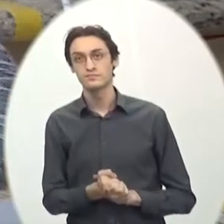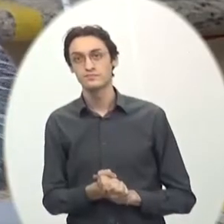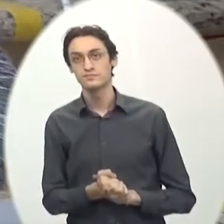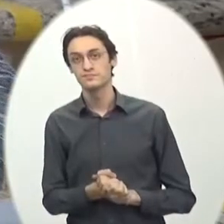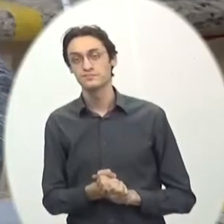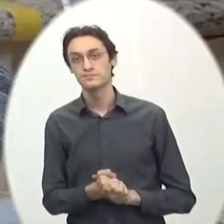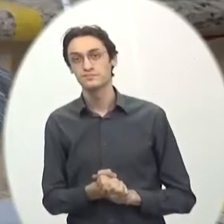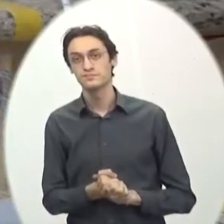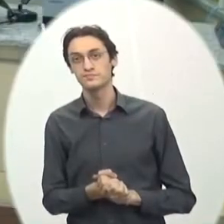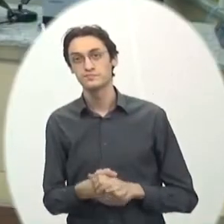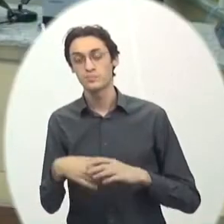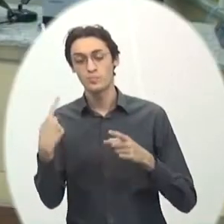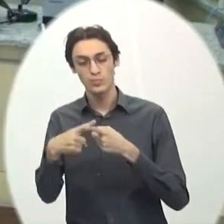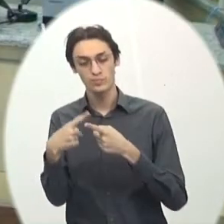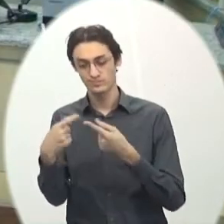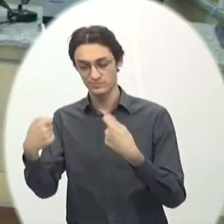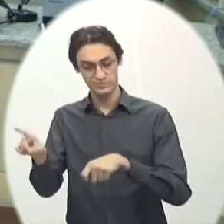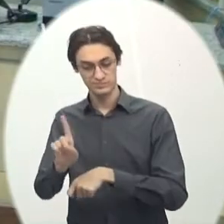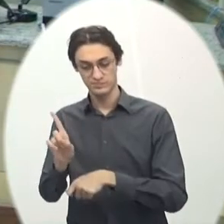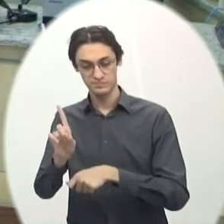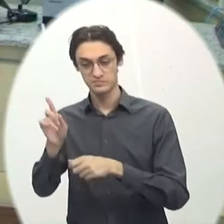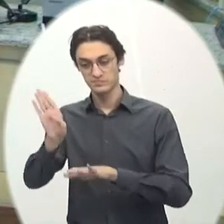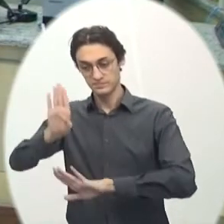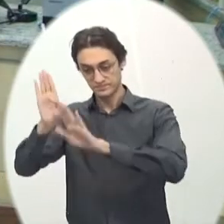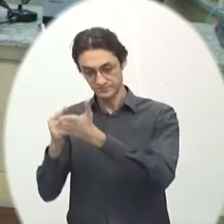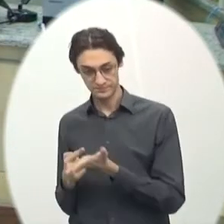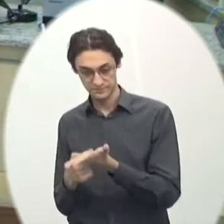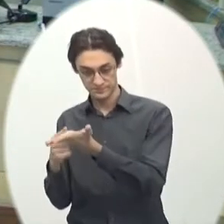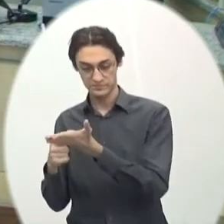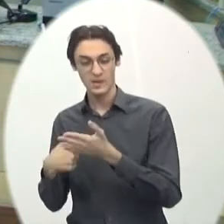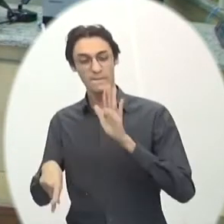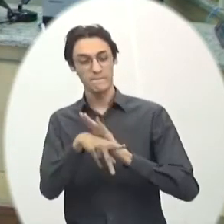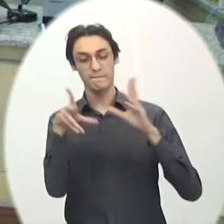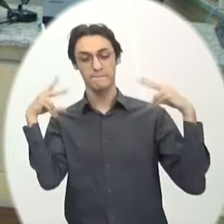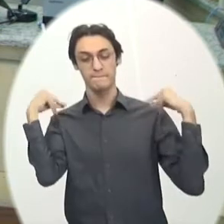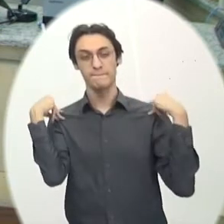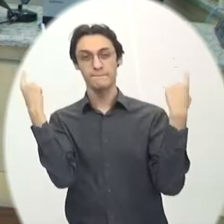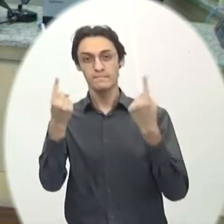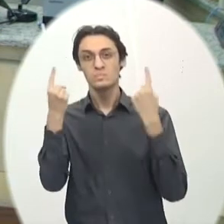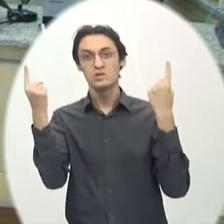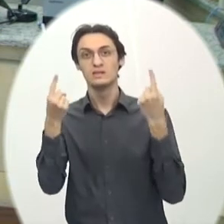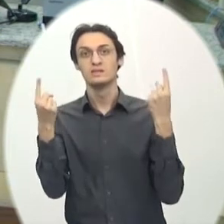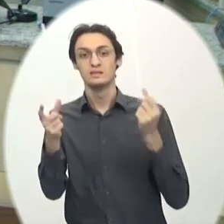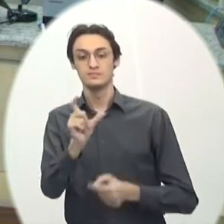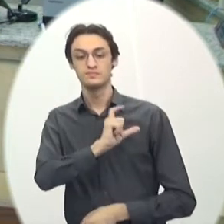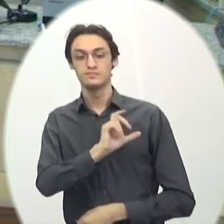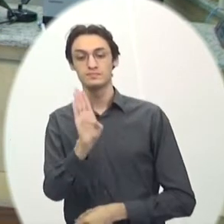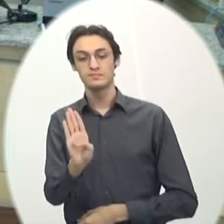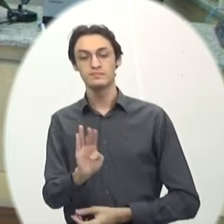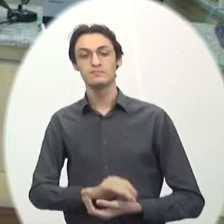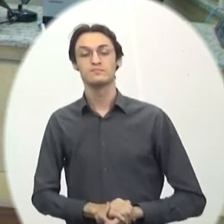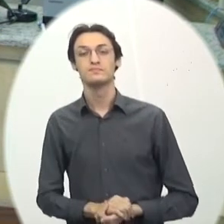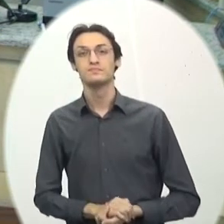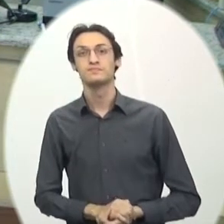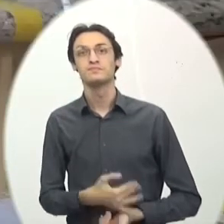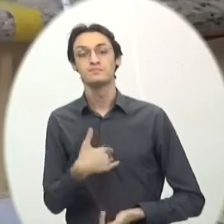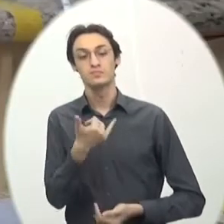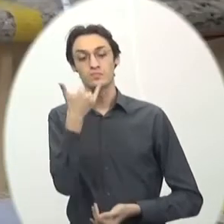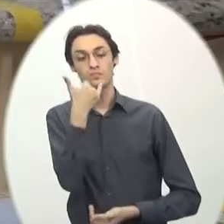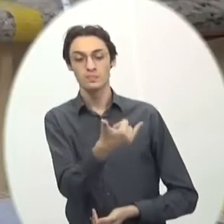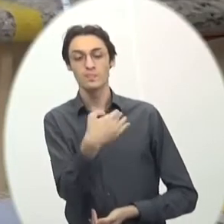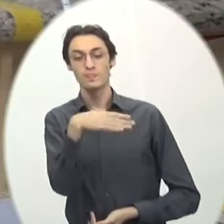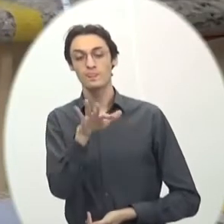Dessa dispensa de licitação, claro, né? Sim. Para motorista de ambulância tipo B. O contato foi feito pelo Fabiano.